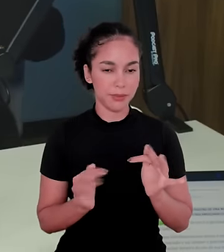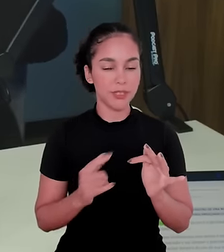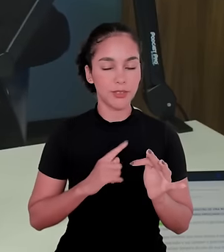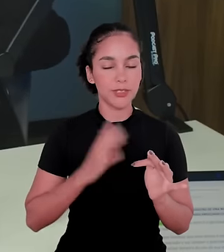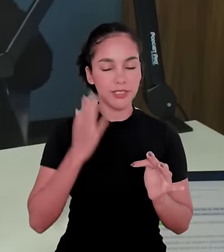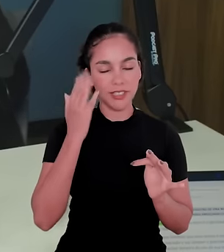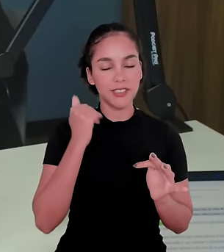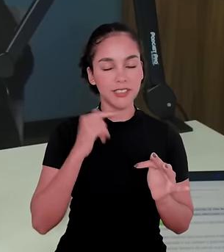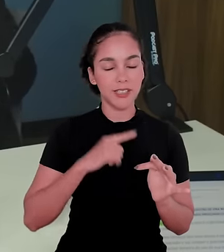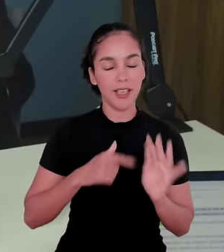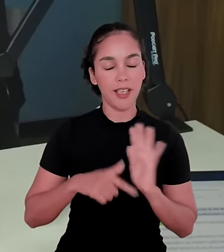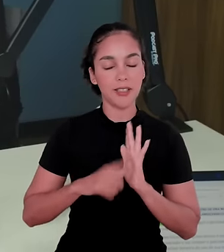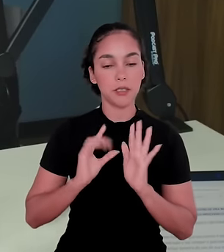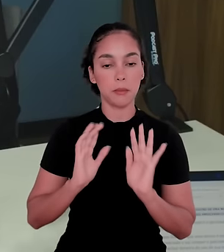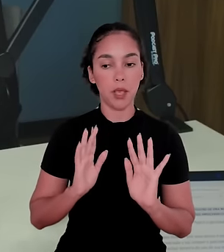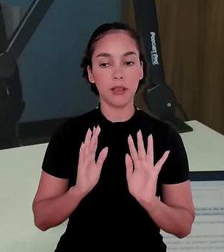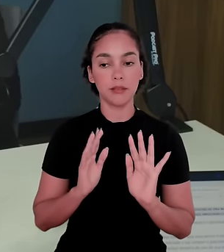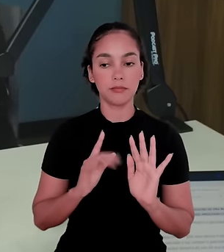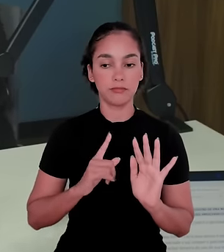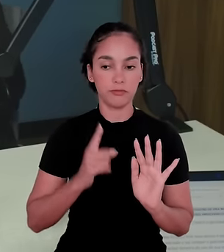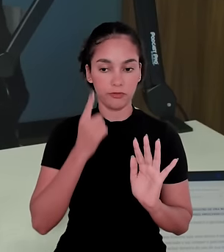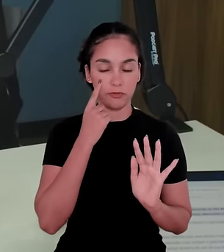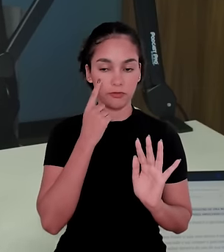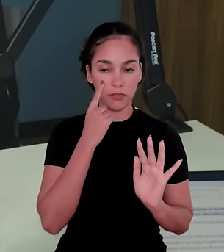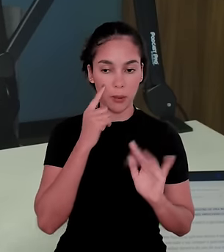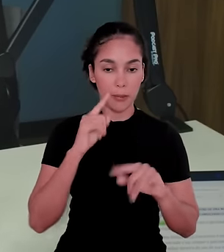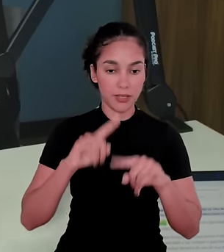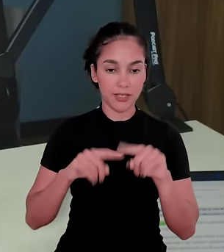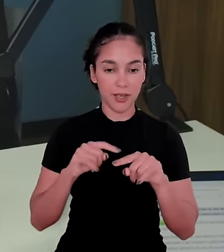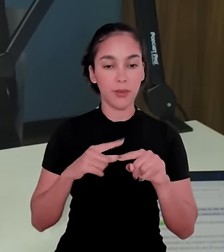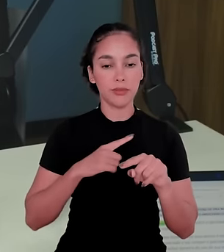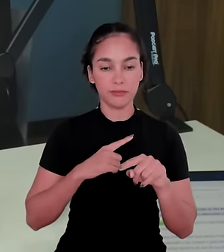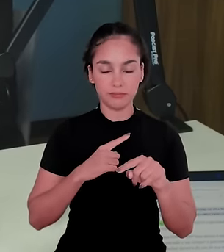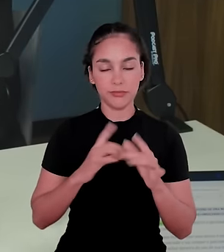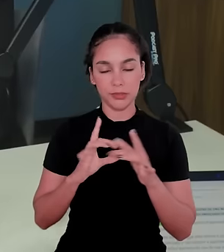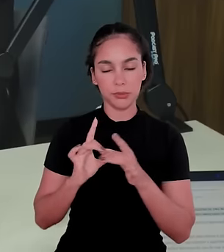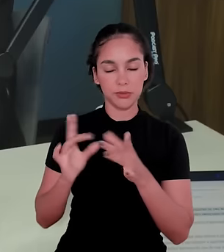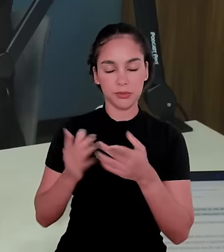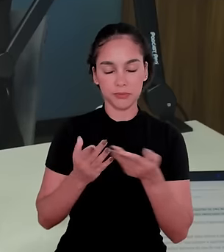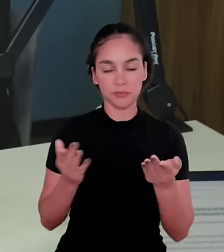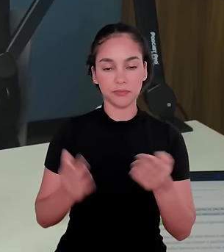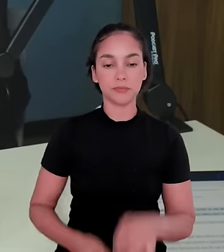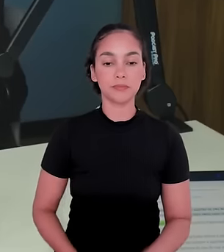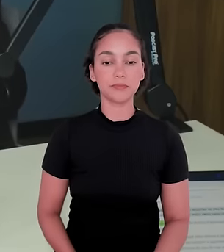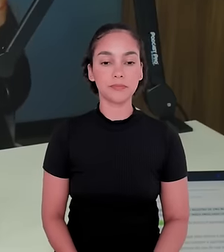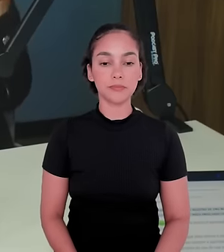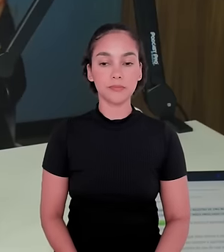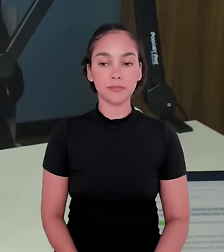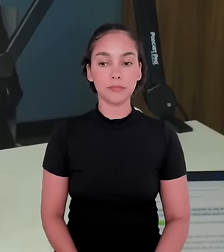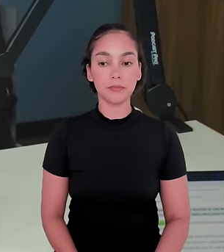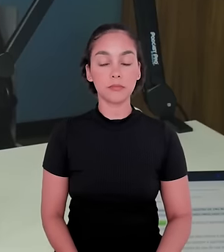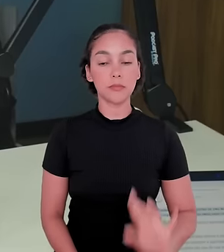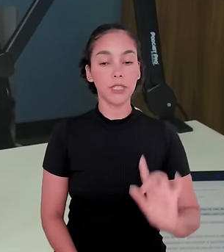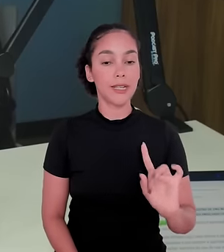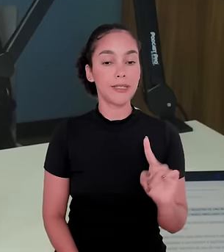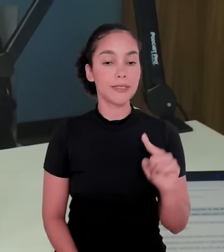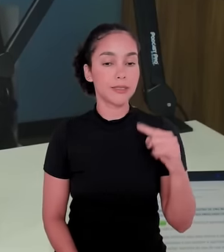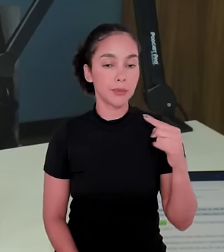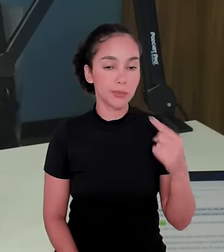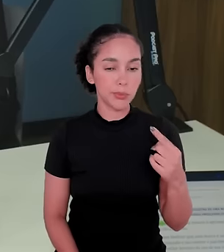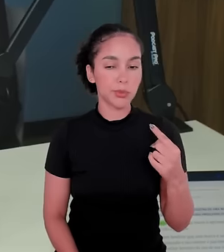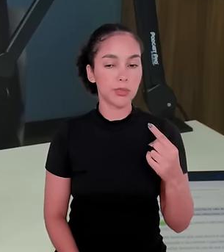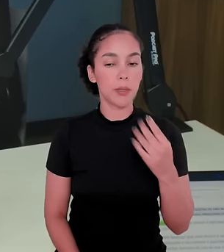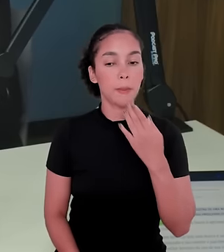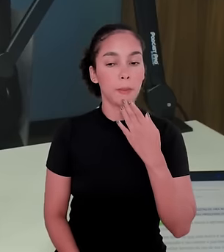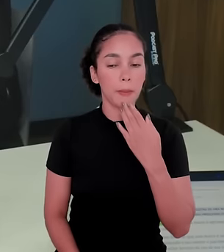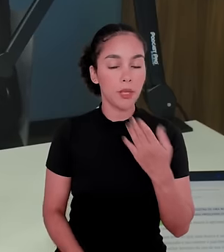tem Unos passinhos antes mas isso a gente vai ter no no no nosso material né que a gente tá disponibilizando aí a gente vai fazer a solicitação do